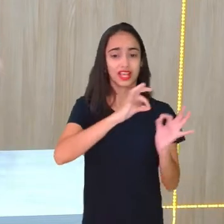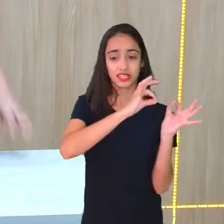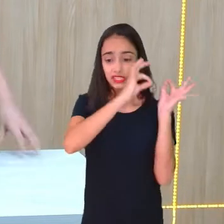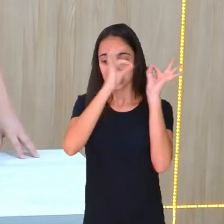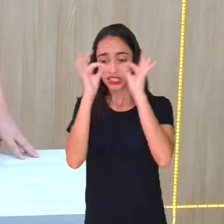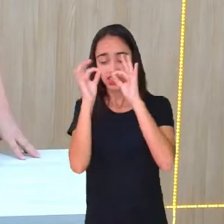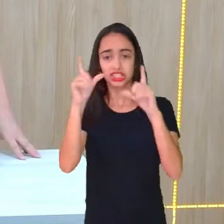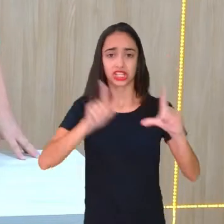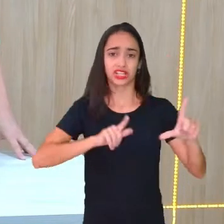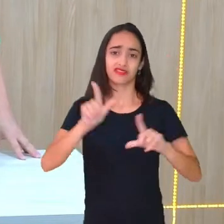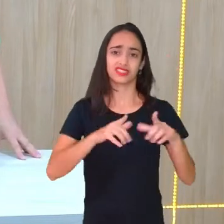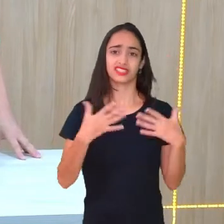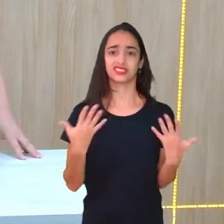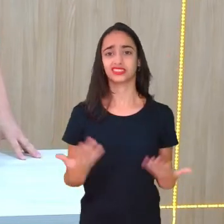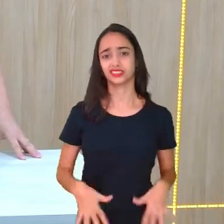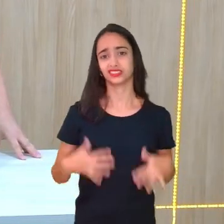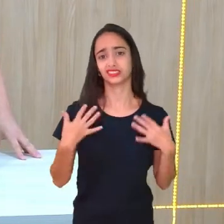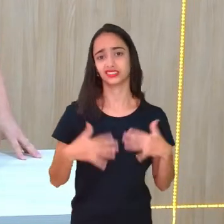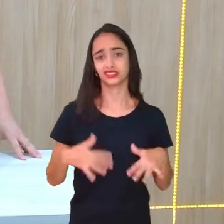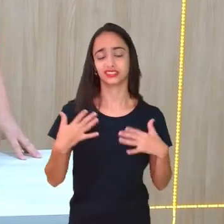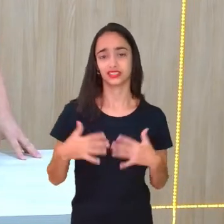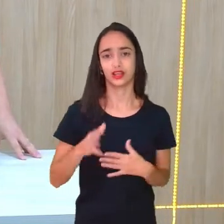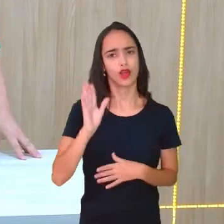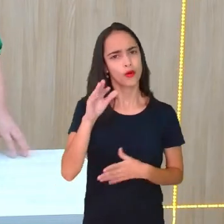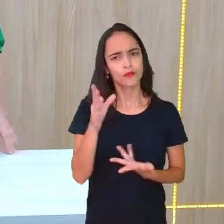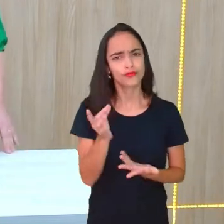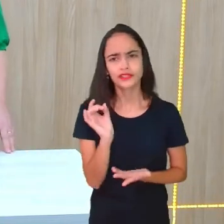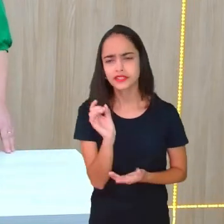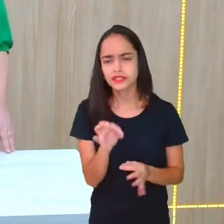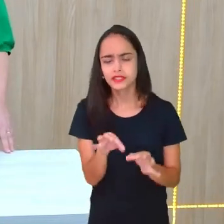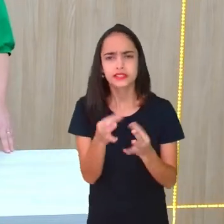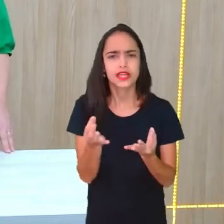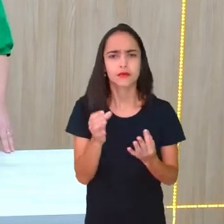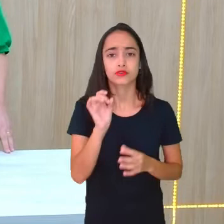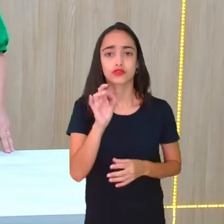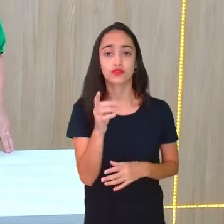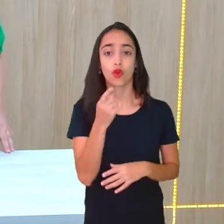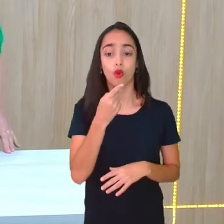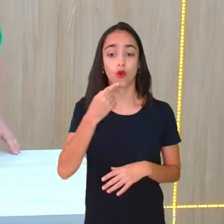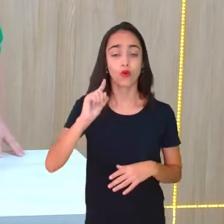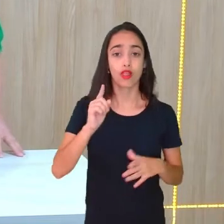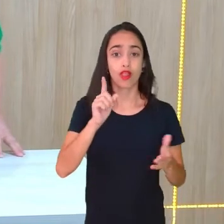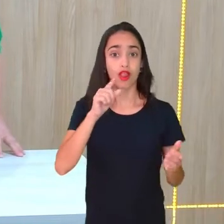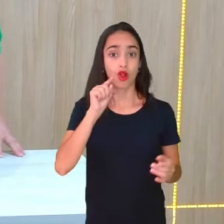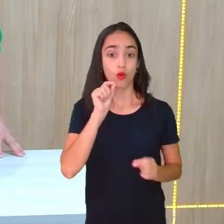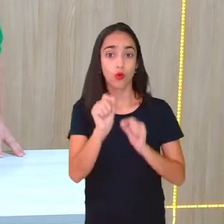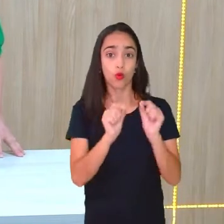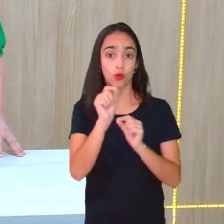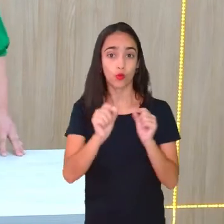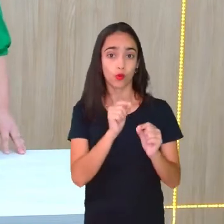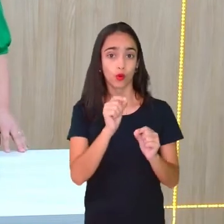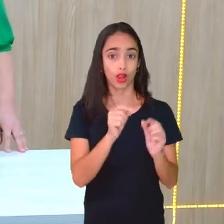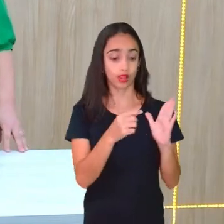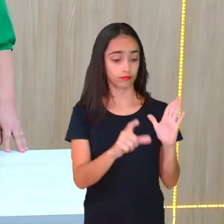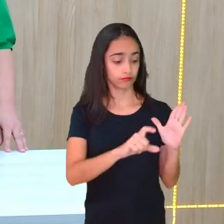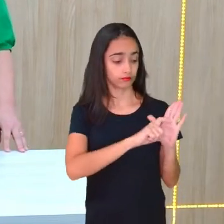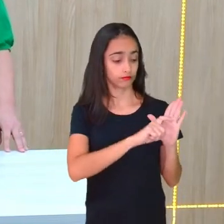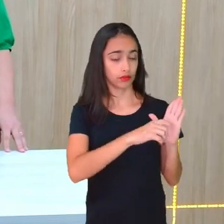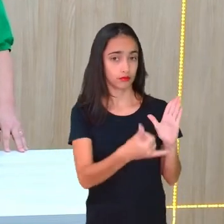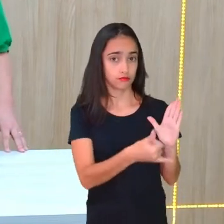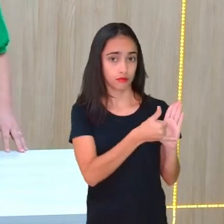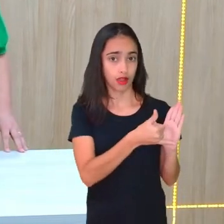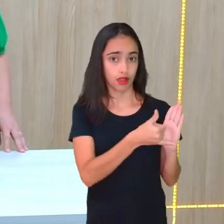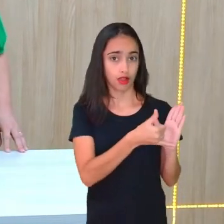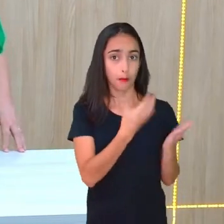bem atrapalhadinha. Vai lá na Play Store do teu telefone e baixa o Educa Recife.